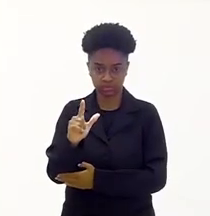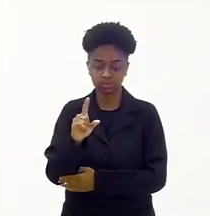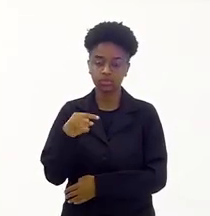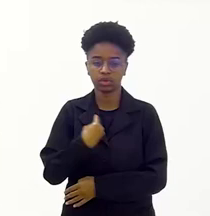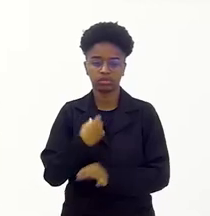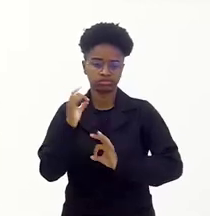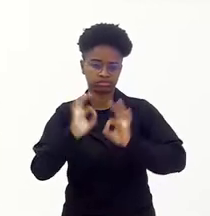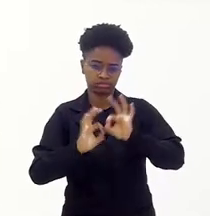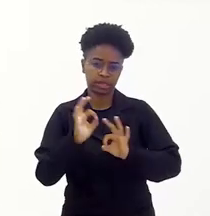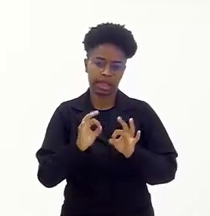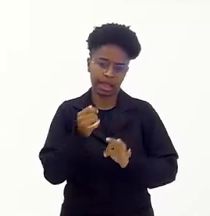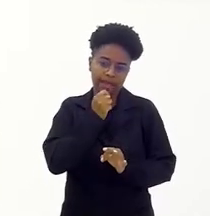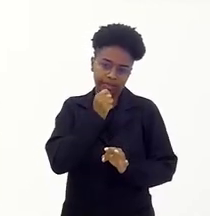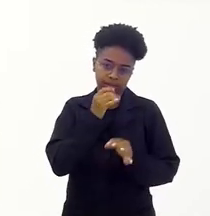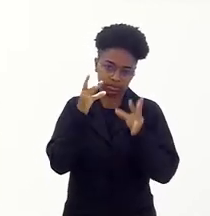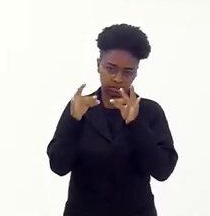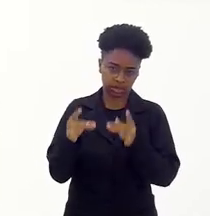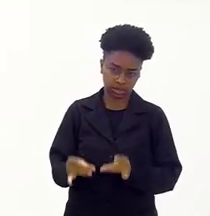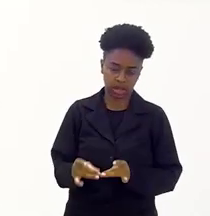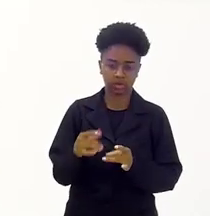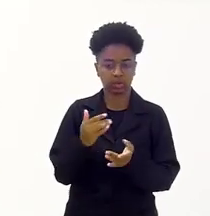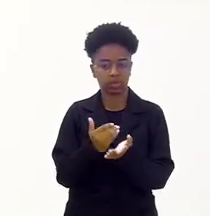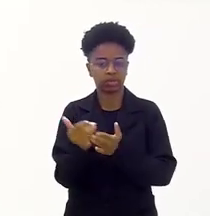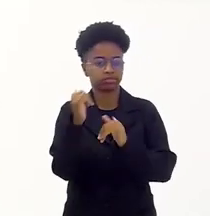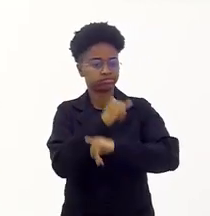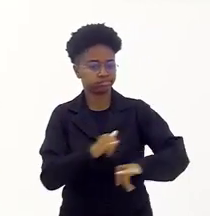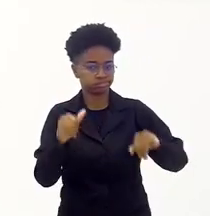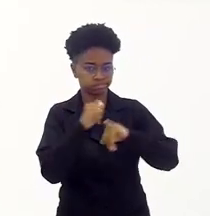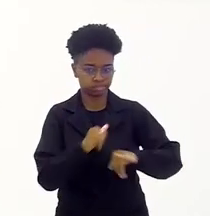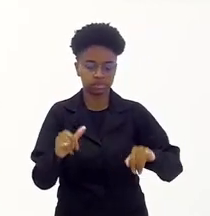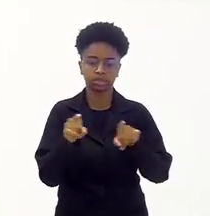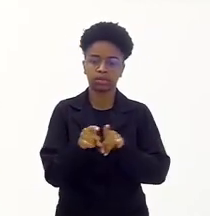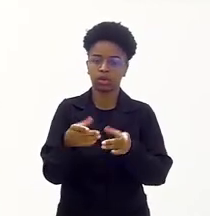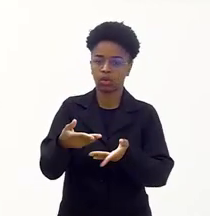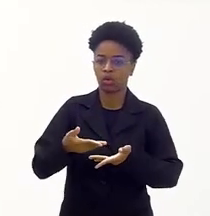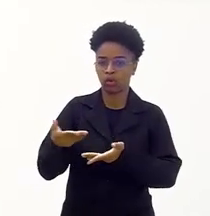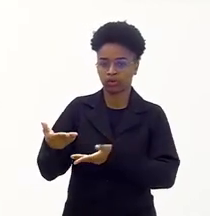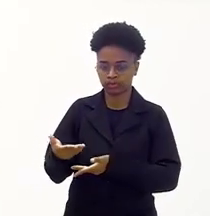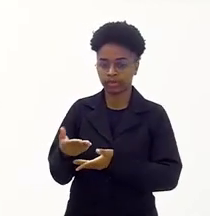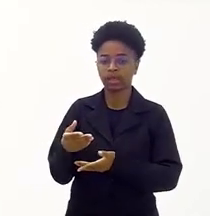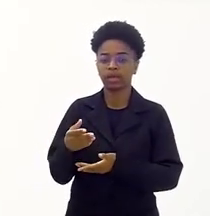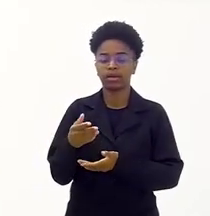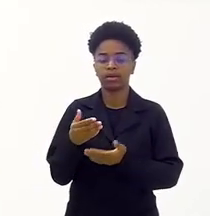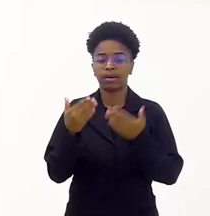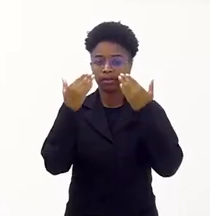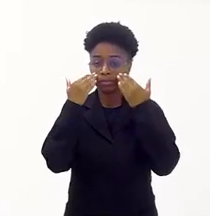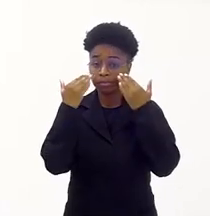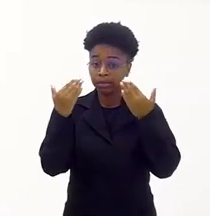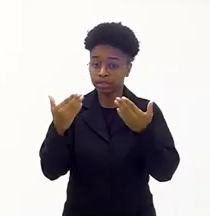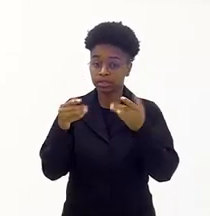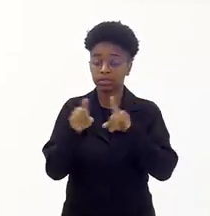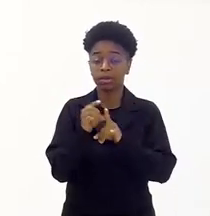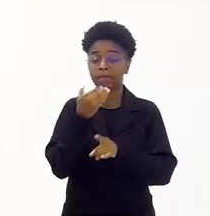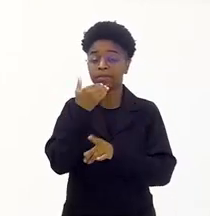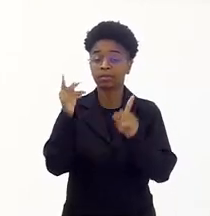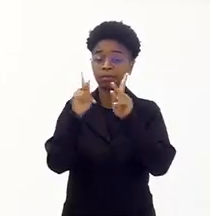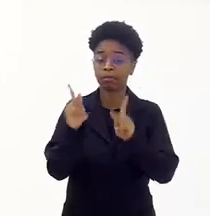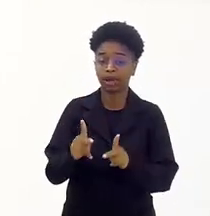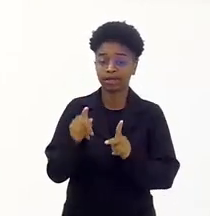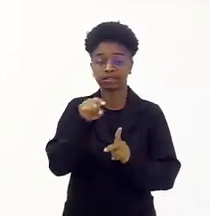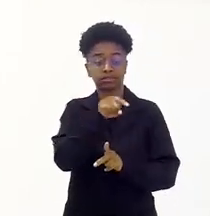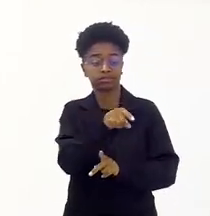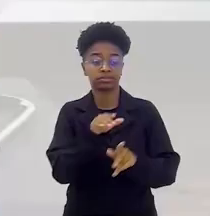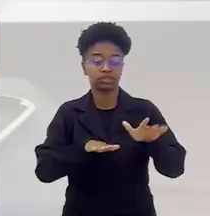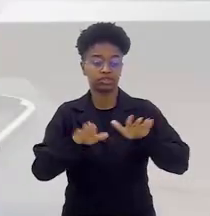A gente ainda está definindo alguns detalhes para começar a publicar e divulgar e convidar. E vai ser apresentado Pedindo Paz